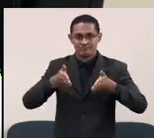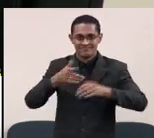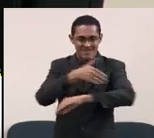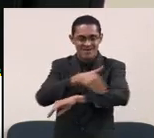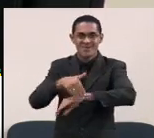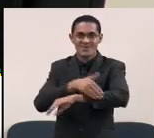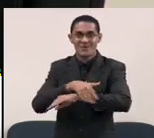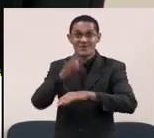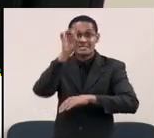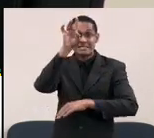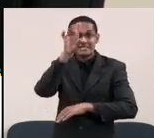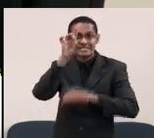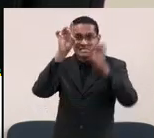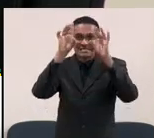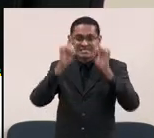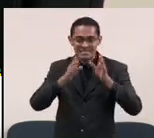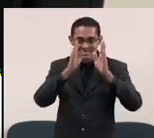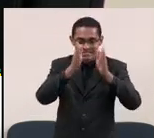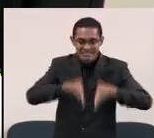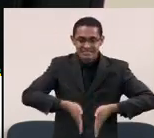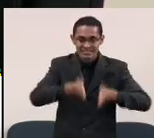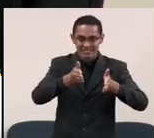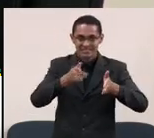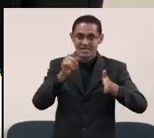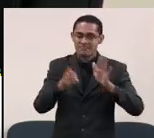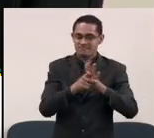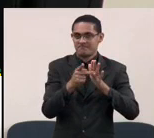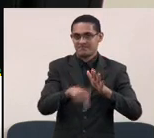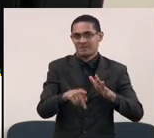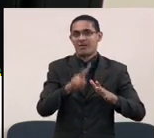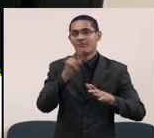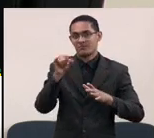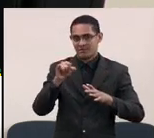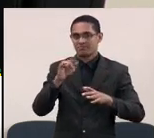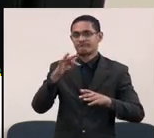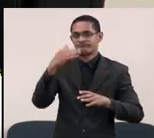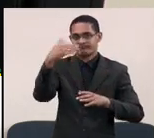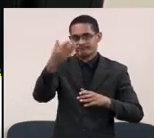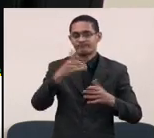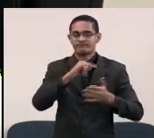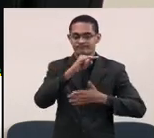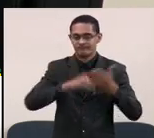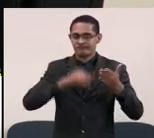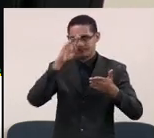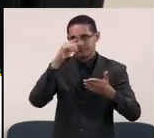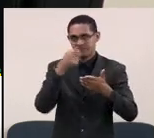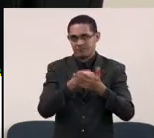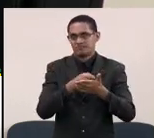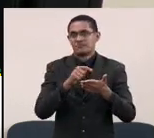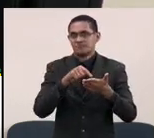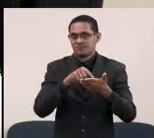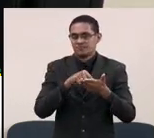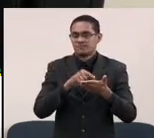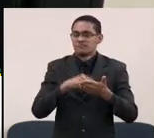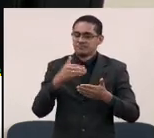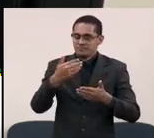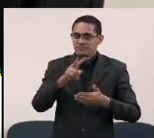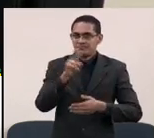muitos serão pavimentados com as licitações que estão correndo paralelamente.